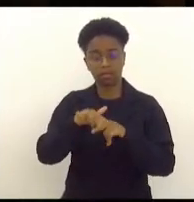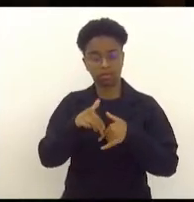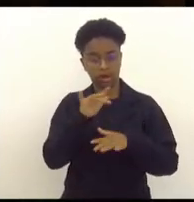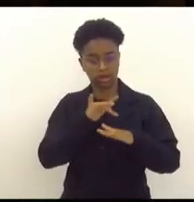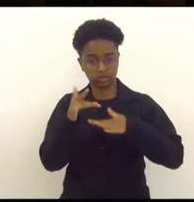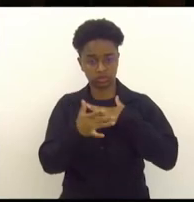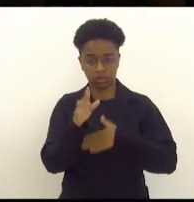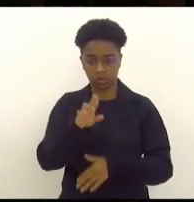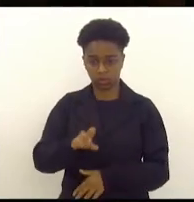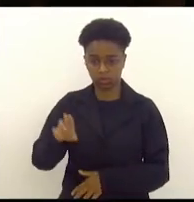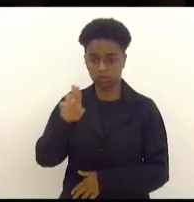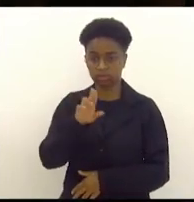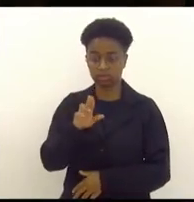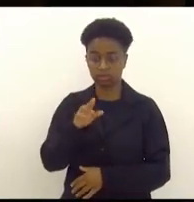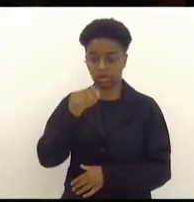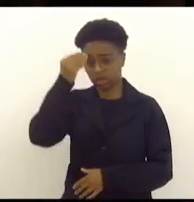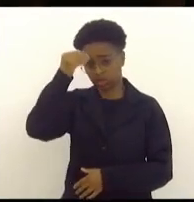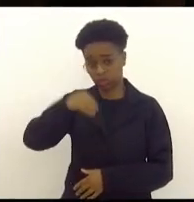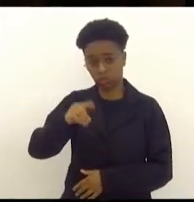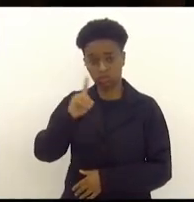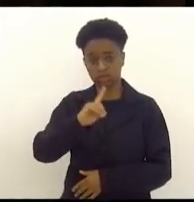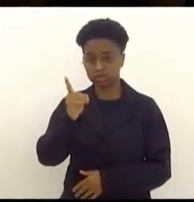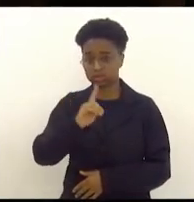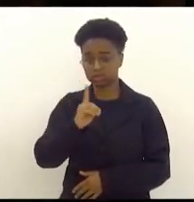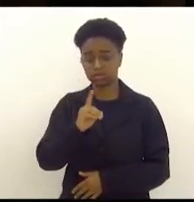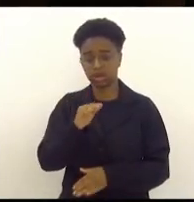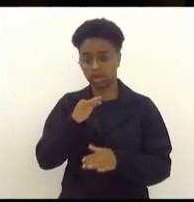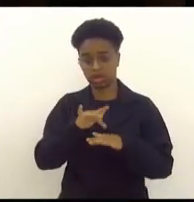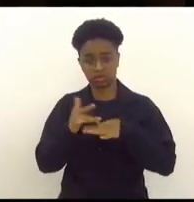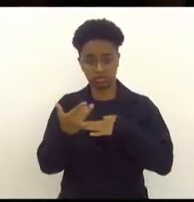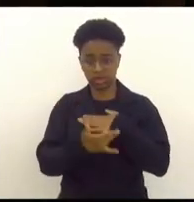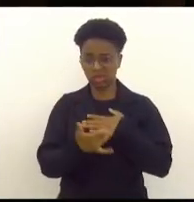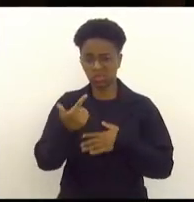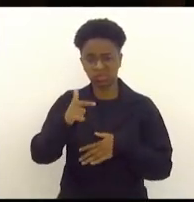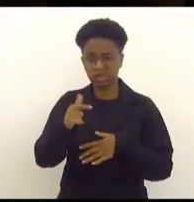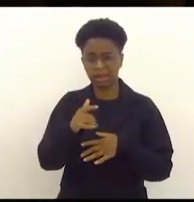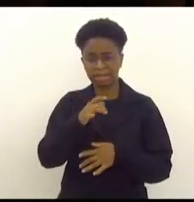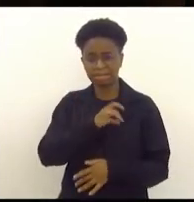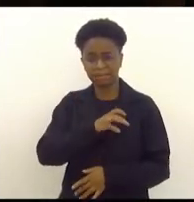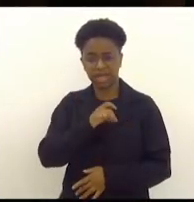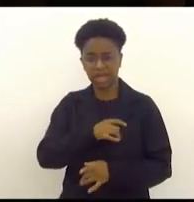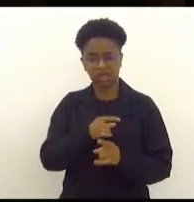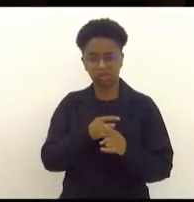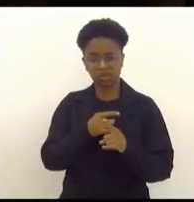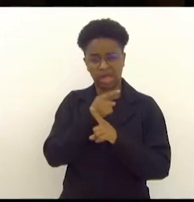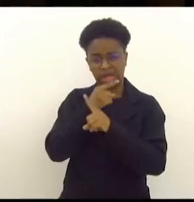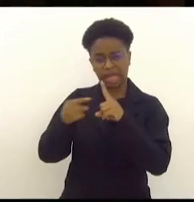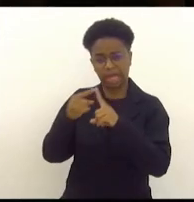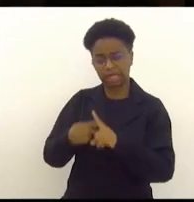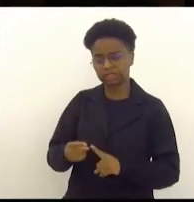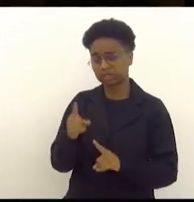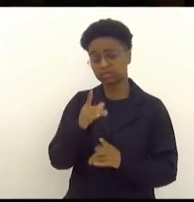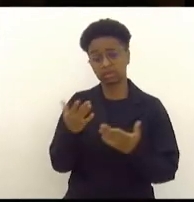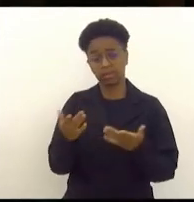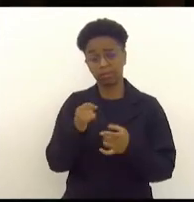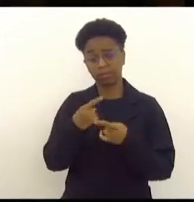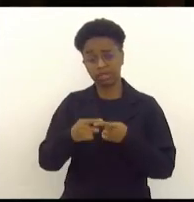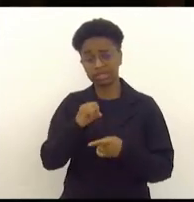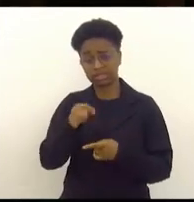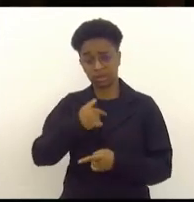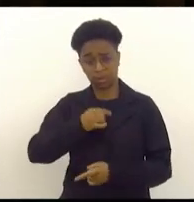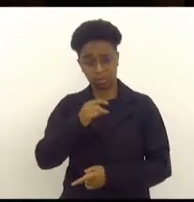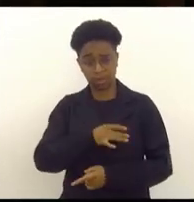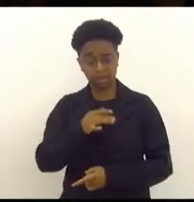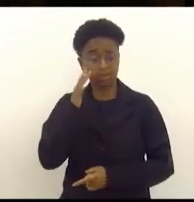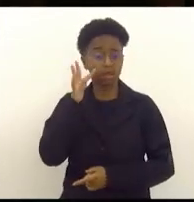social é que não desiste das suas redes sociais Não tenha medo de cancelamento porque se eu tivesse medo de cancelamento imagina o que que seria de mim eu acho que